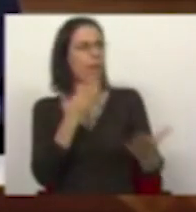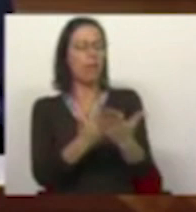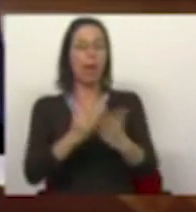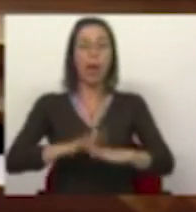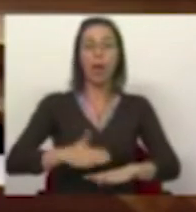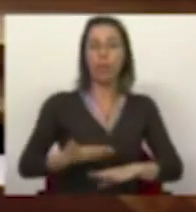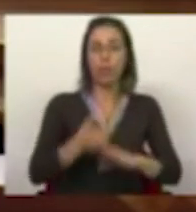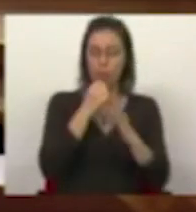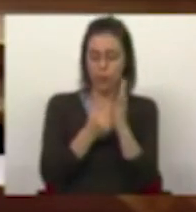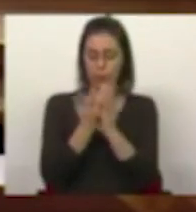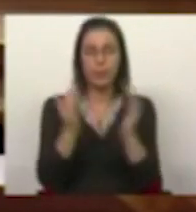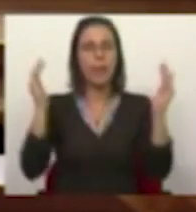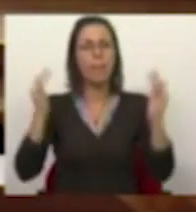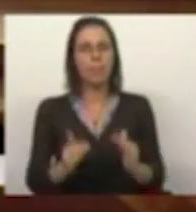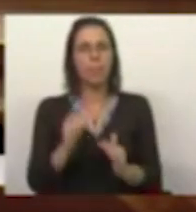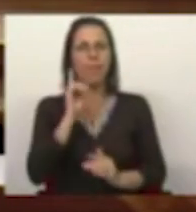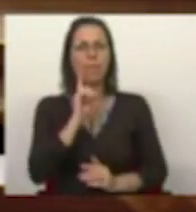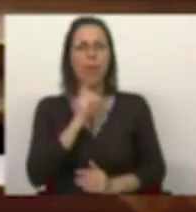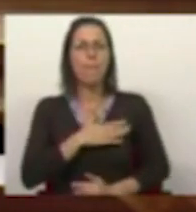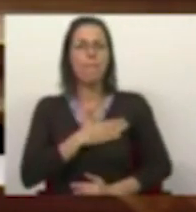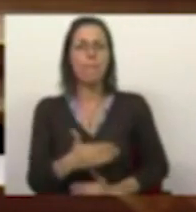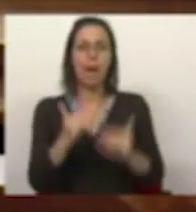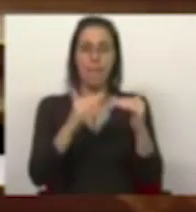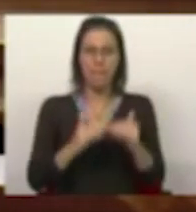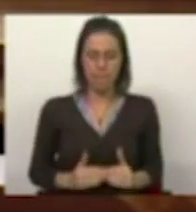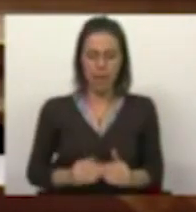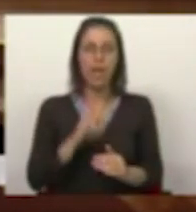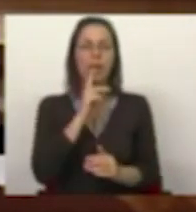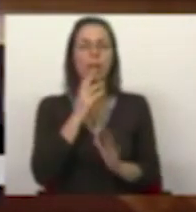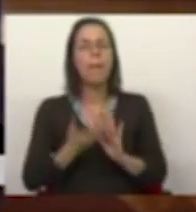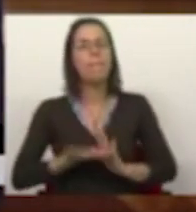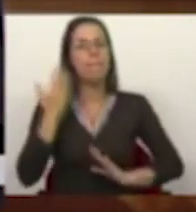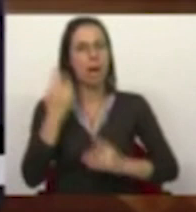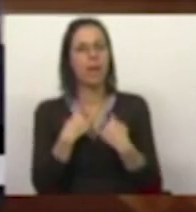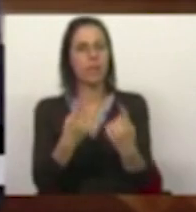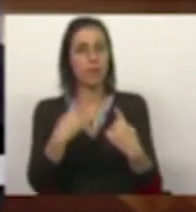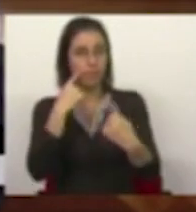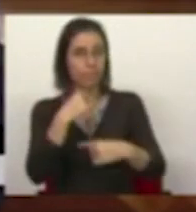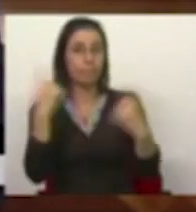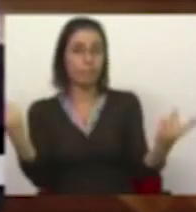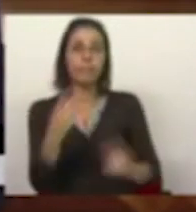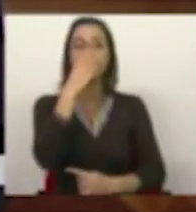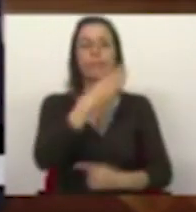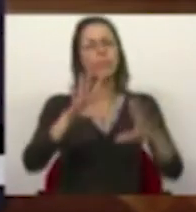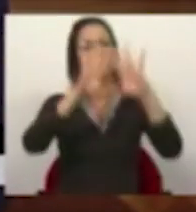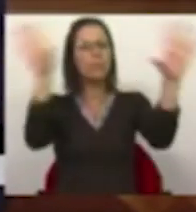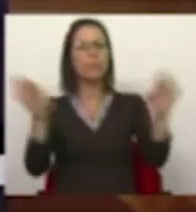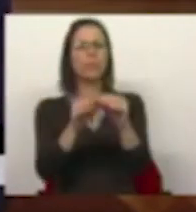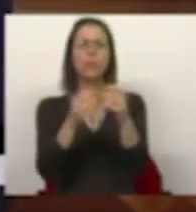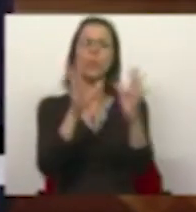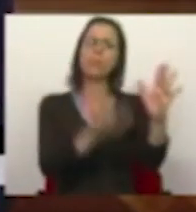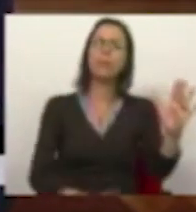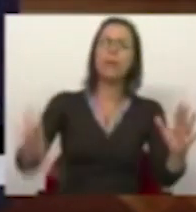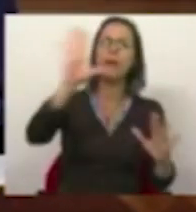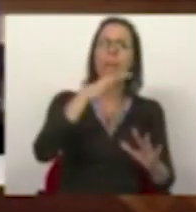o reforço das medidas de redução dos preços dos passos, de alargamento da oferta de transporte público e da sua aplicação global em todo o